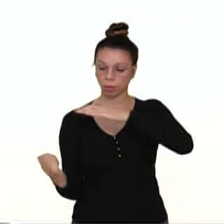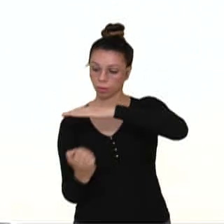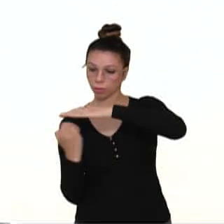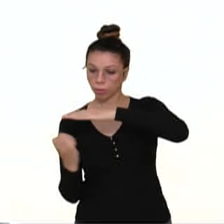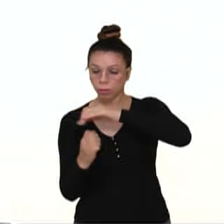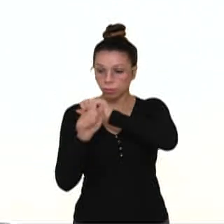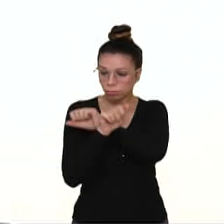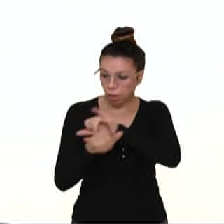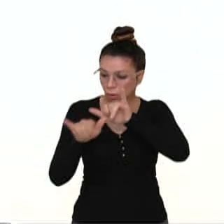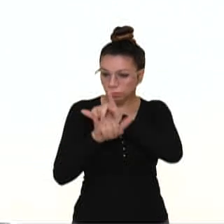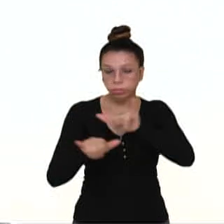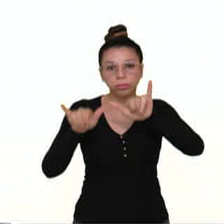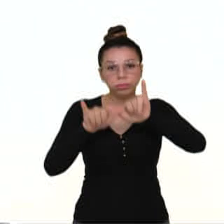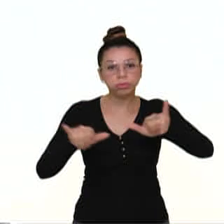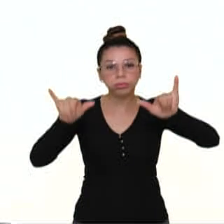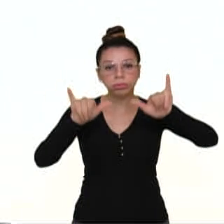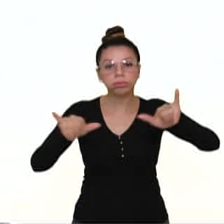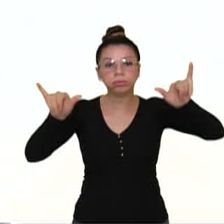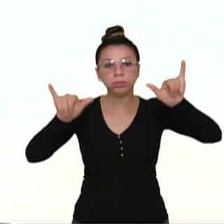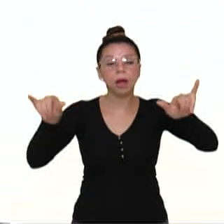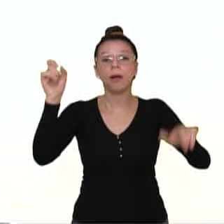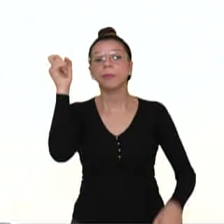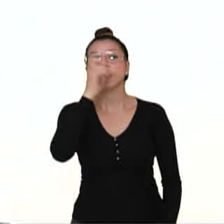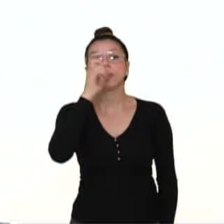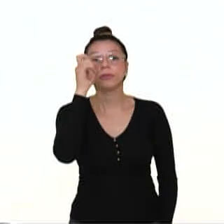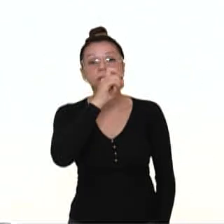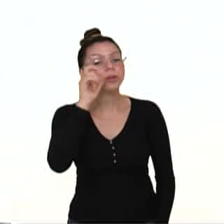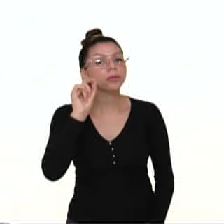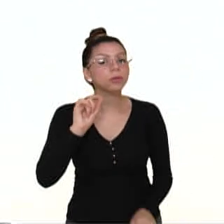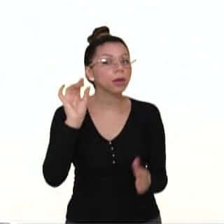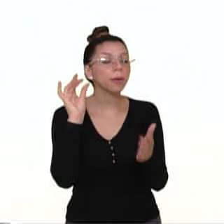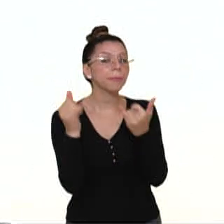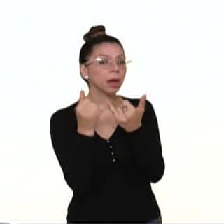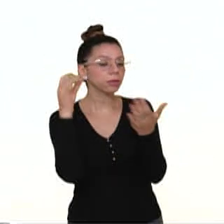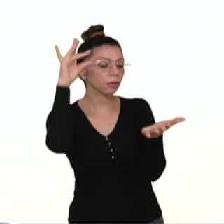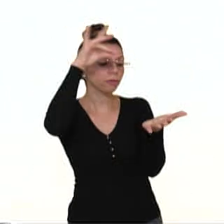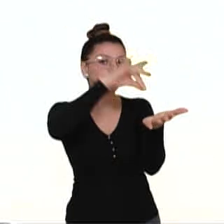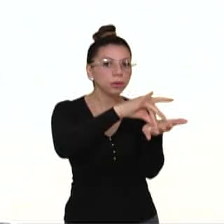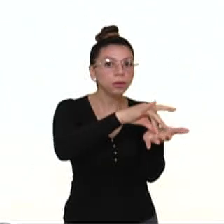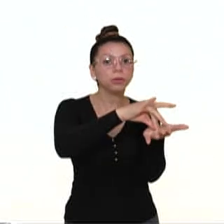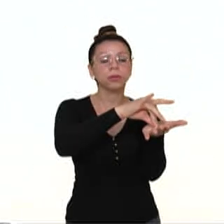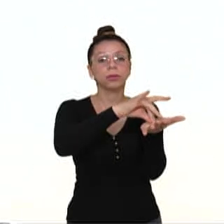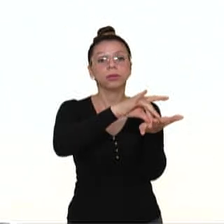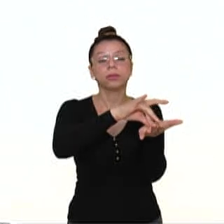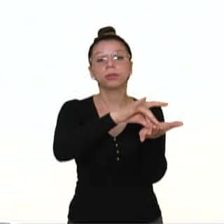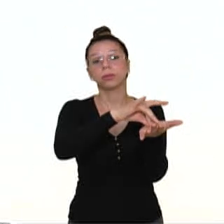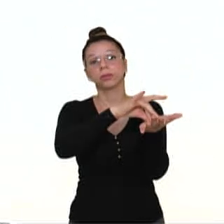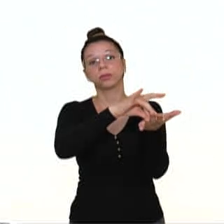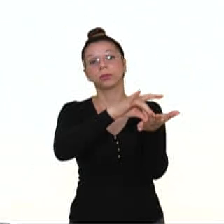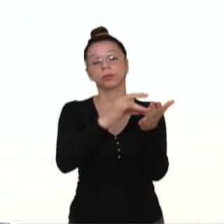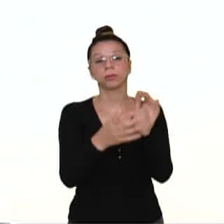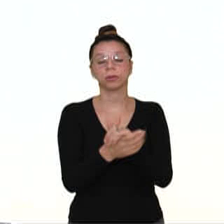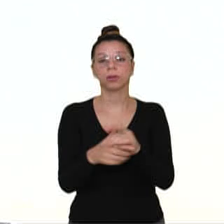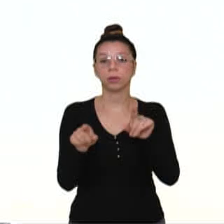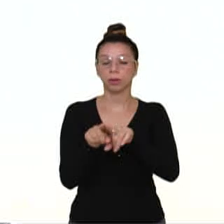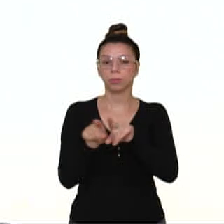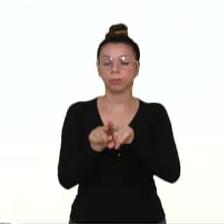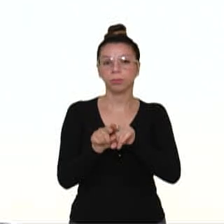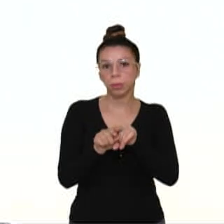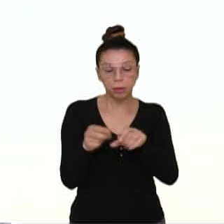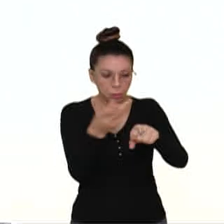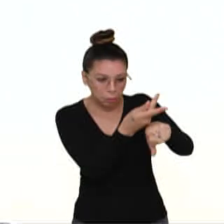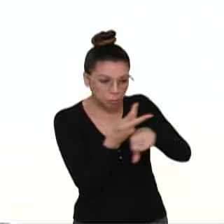produzem e disseminam fake news, constituindo verdadeiras indústrias que caçam cliques a